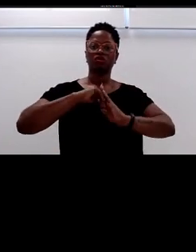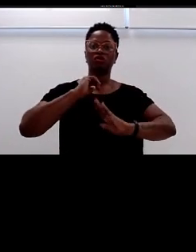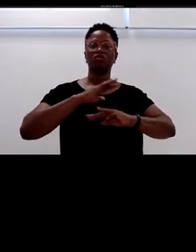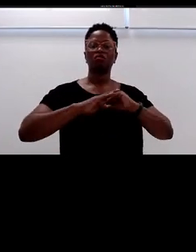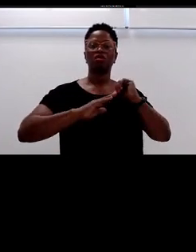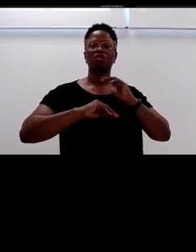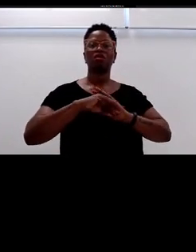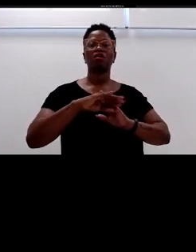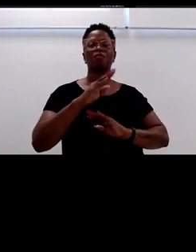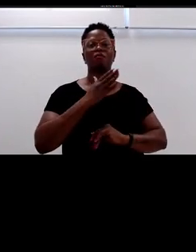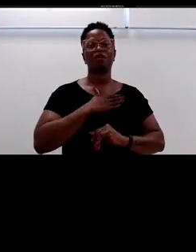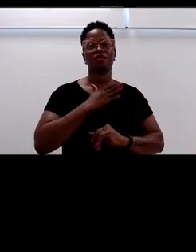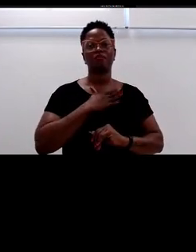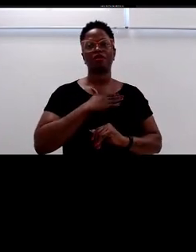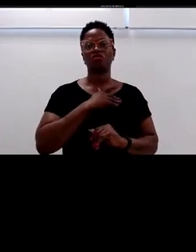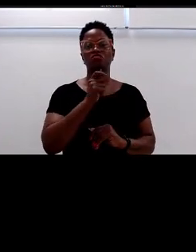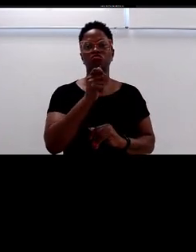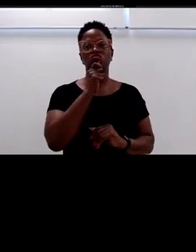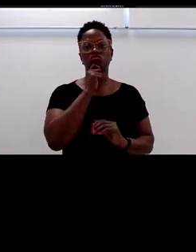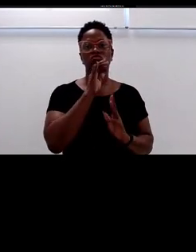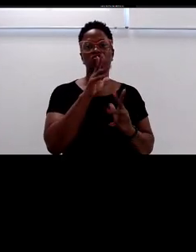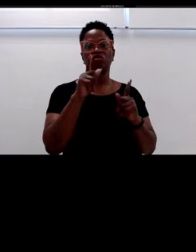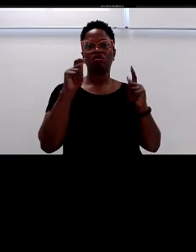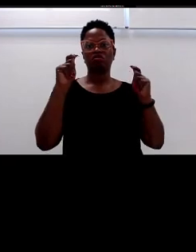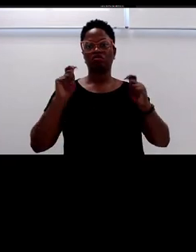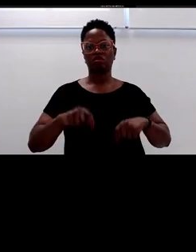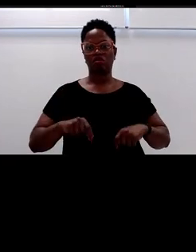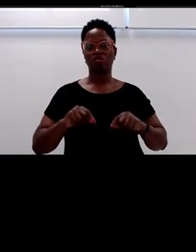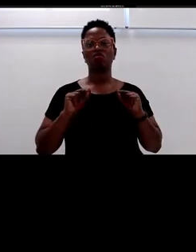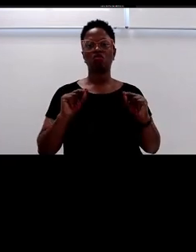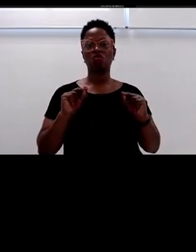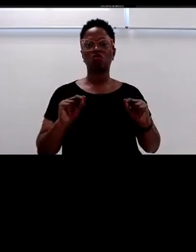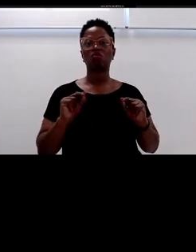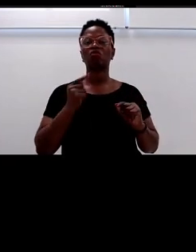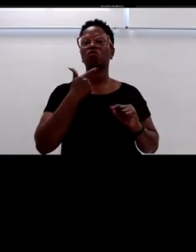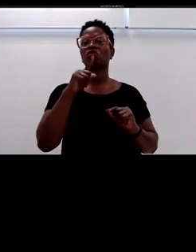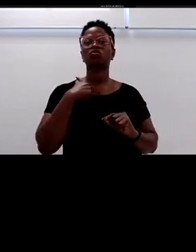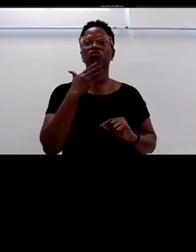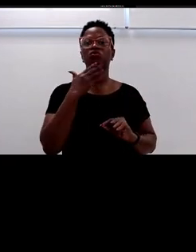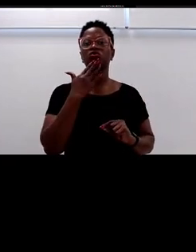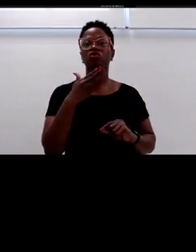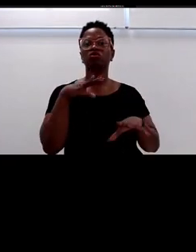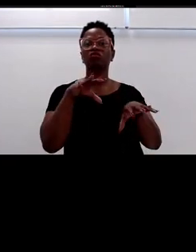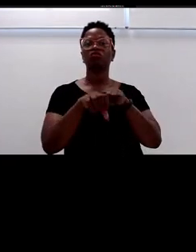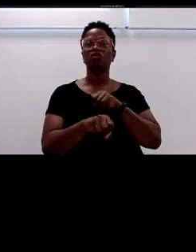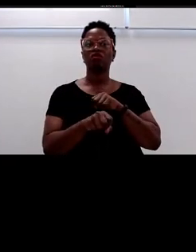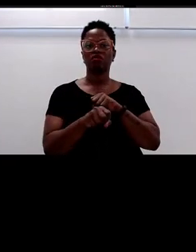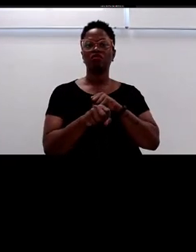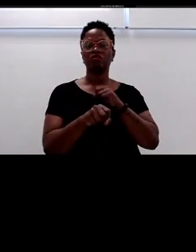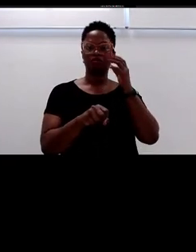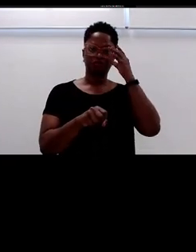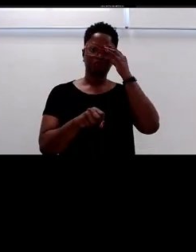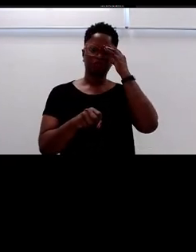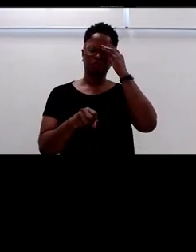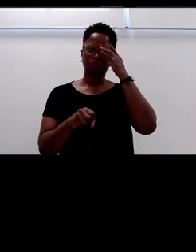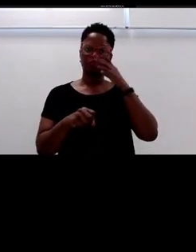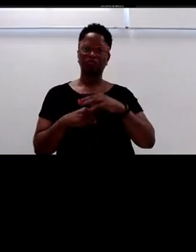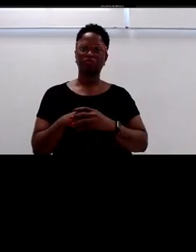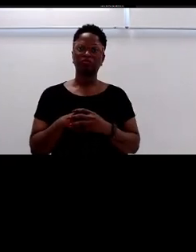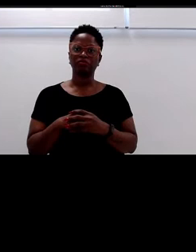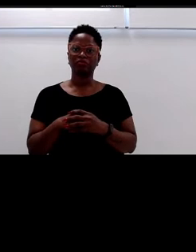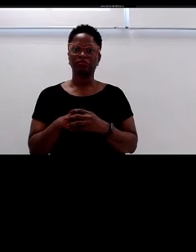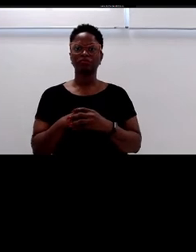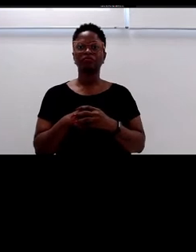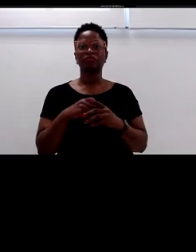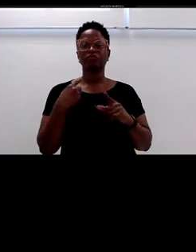não existia outra possibilidade ou outro tipo de formação. O trabalho de arte